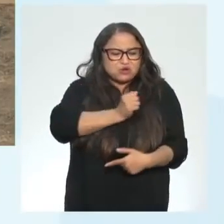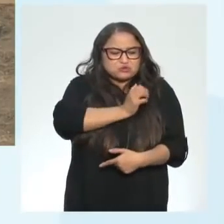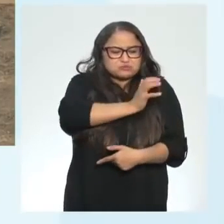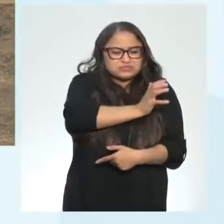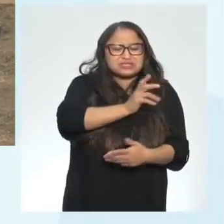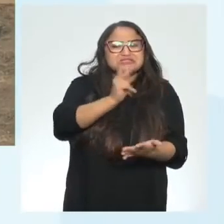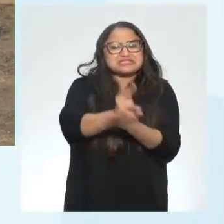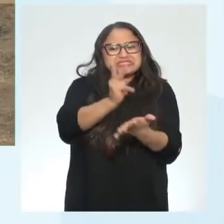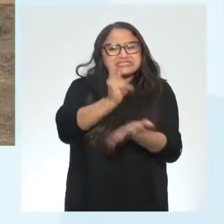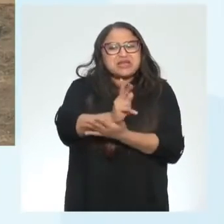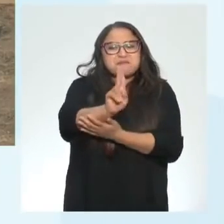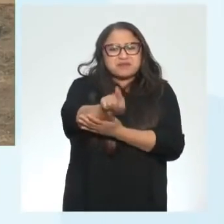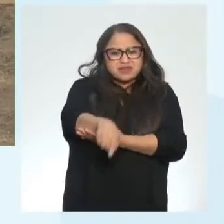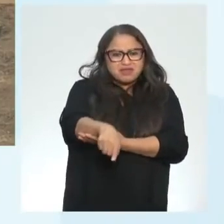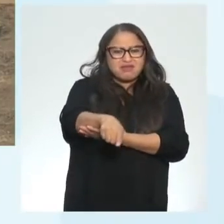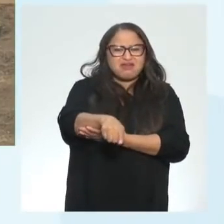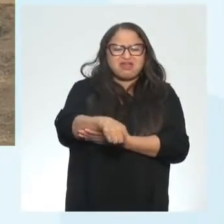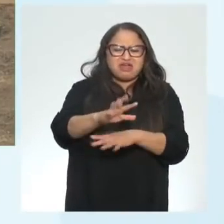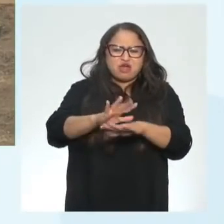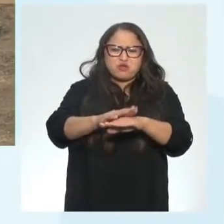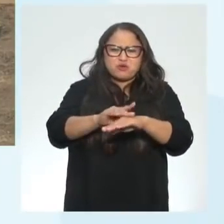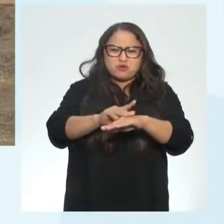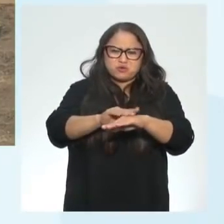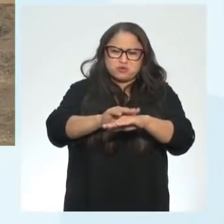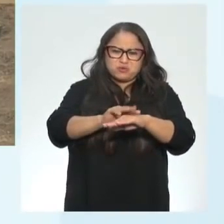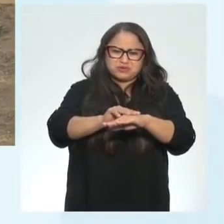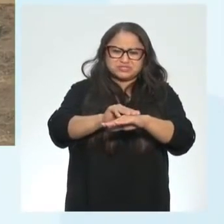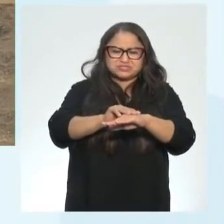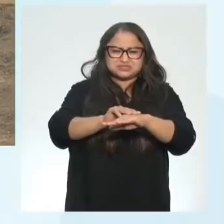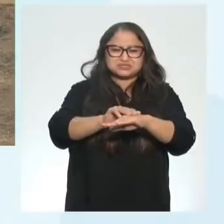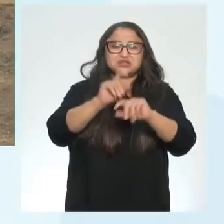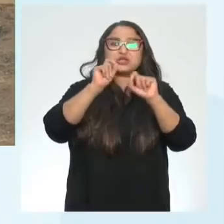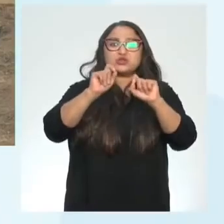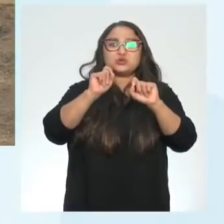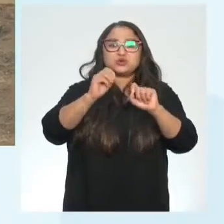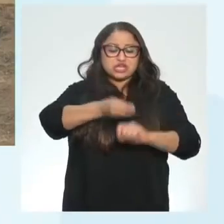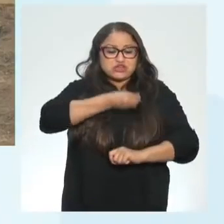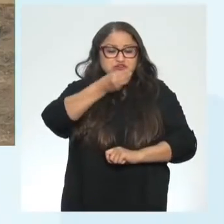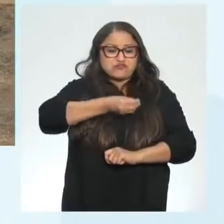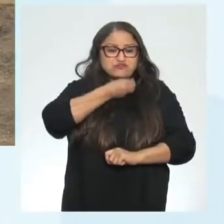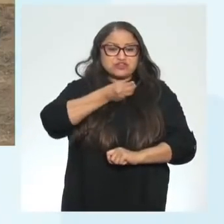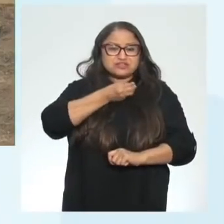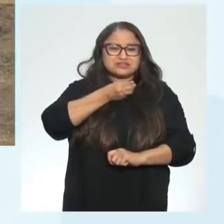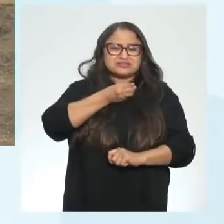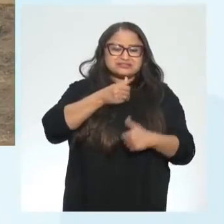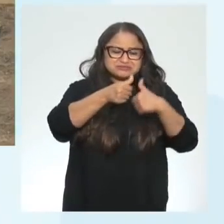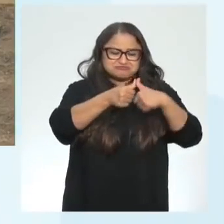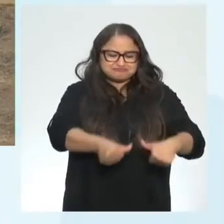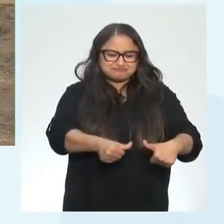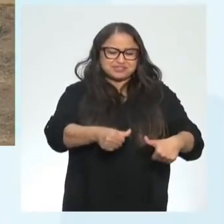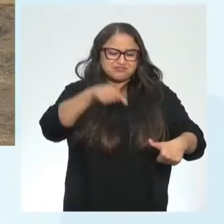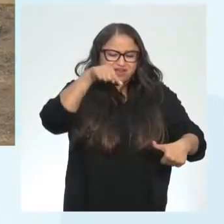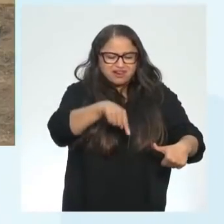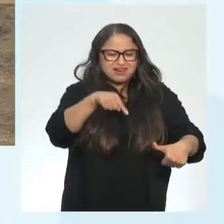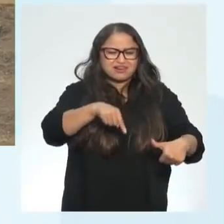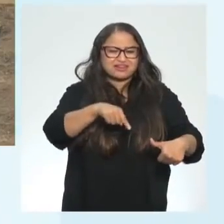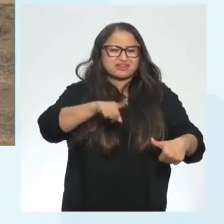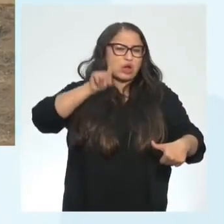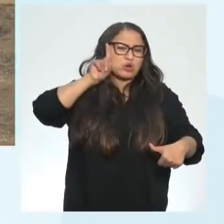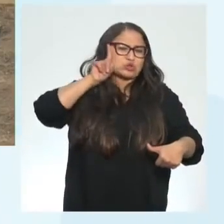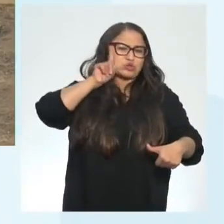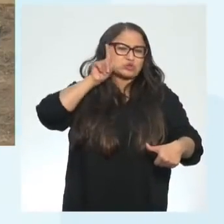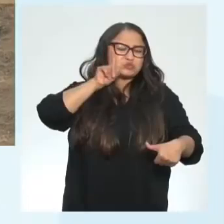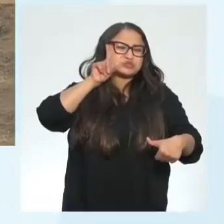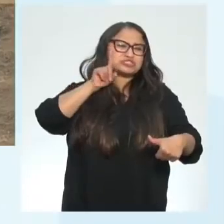por inúmeras doenças e os que sobreviviam permaneciam durante toda a